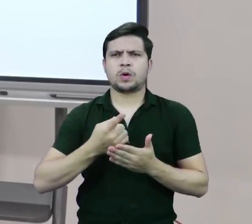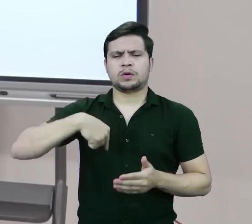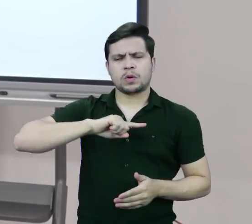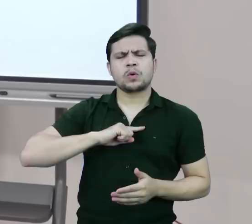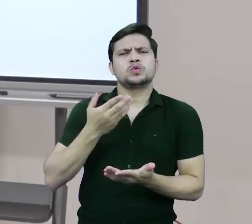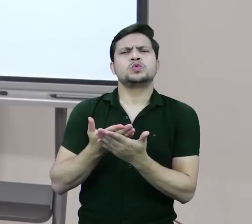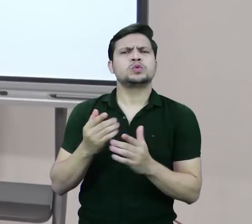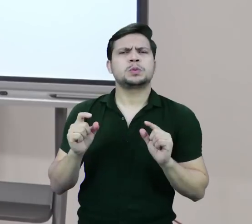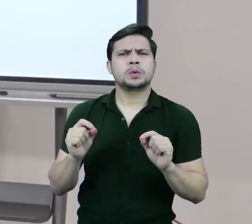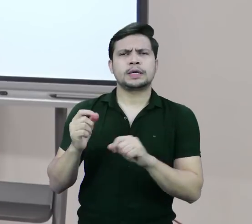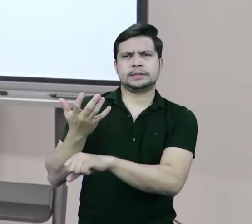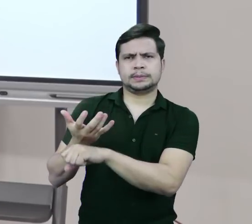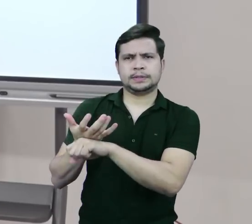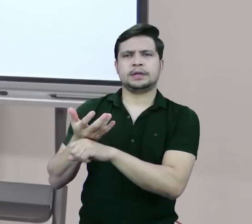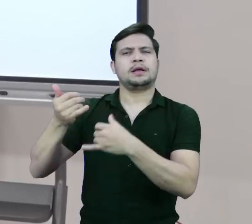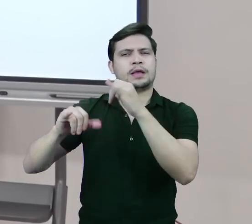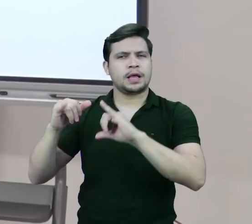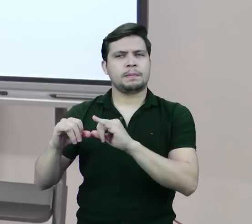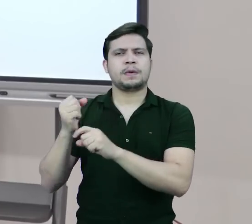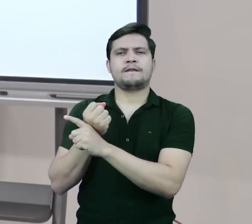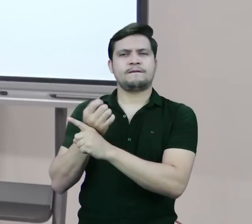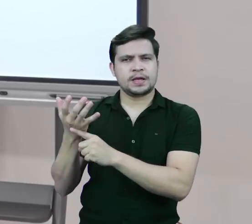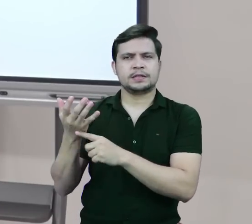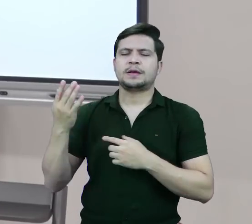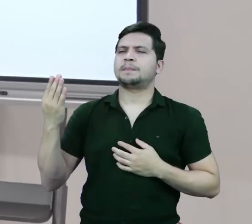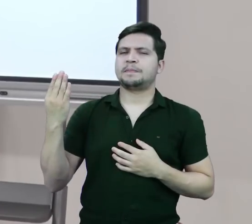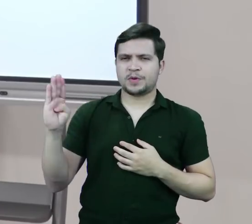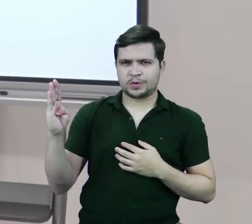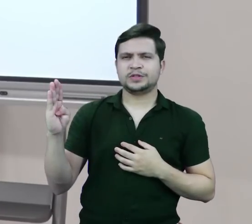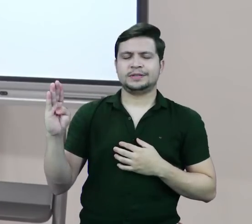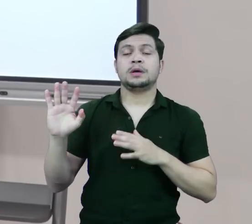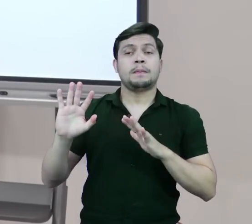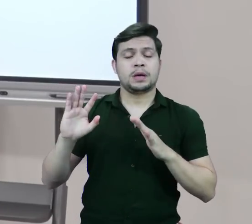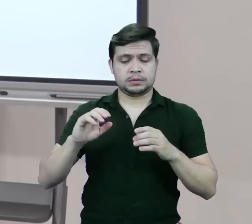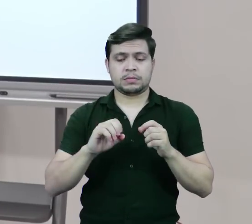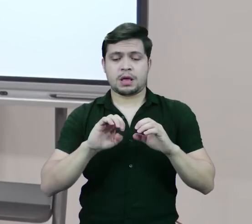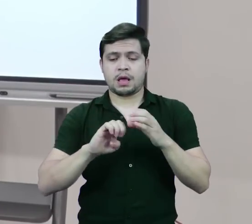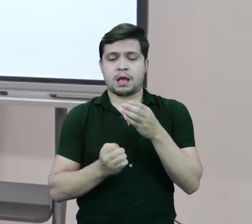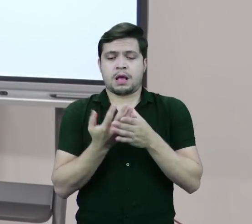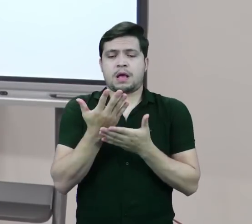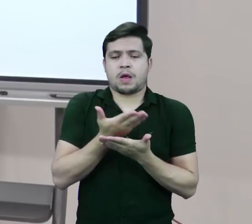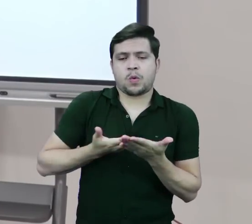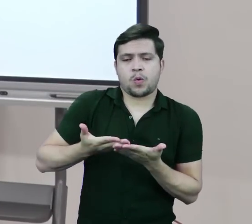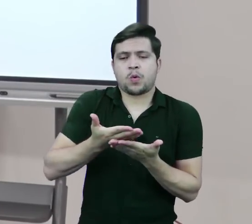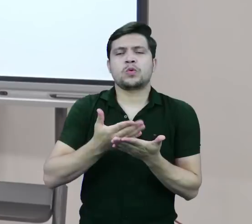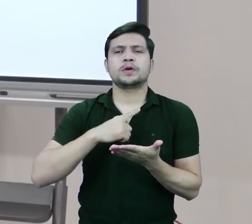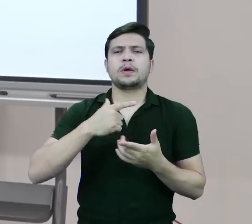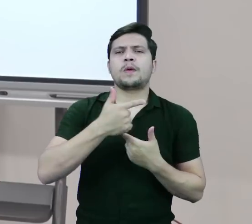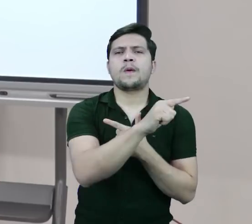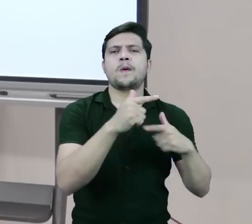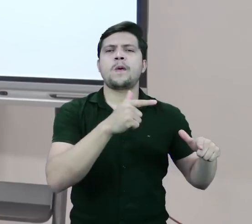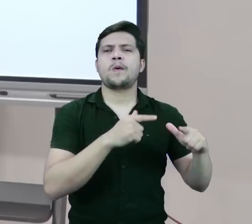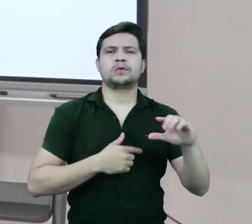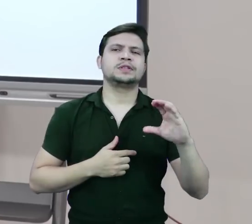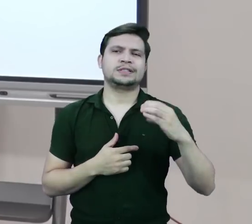as disciplinas de Química, Física e Biologia dentro das ciências da natureza, mas a ecologia ela vai se debruçar também em